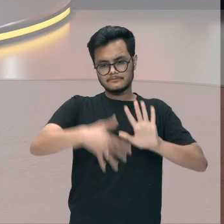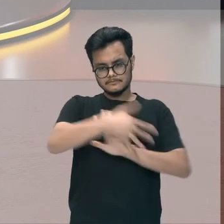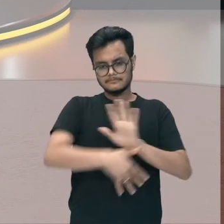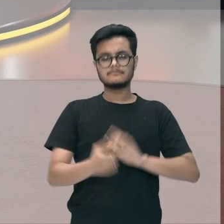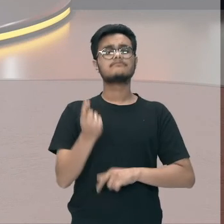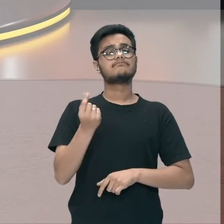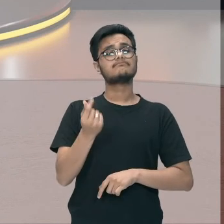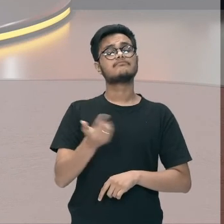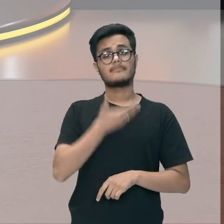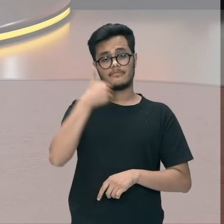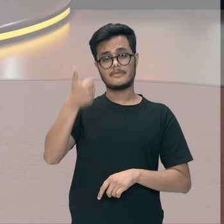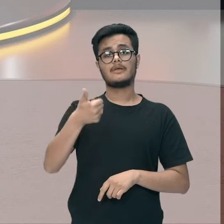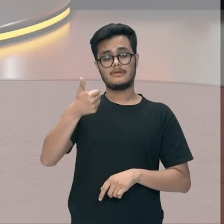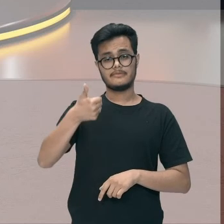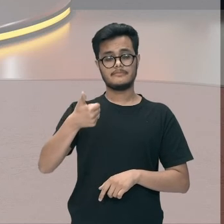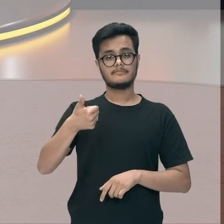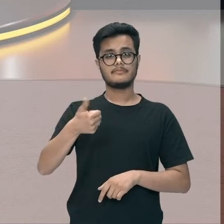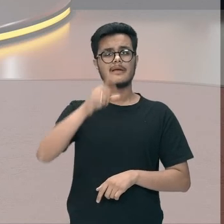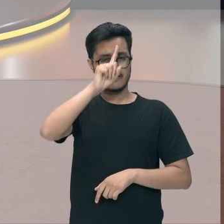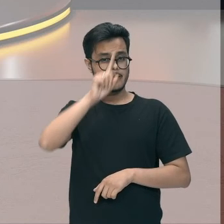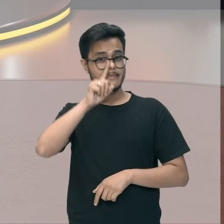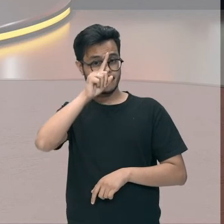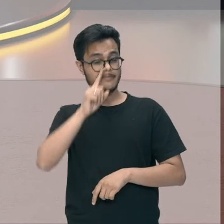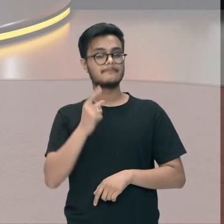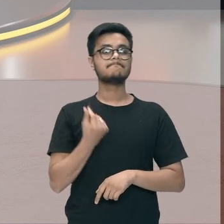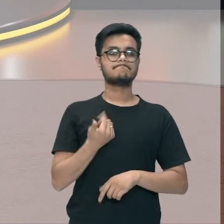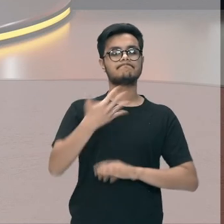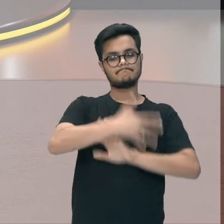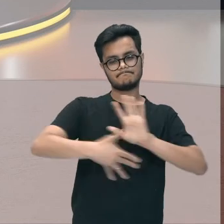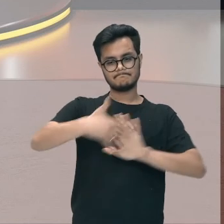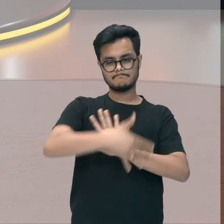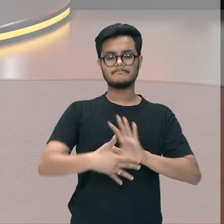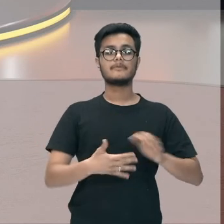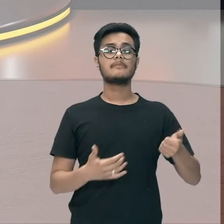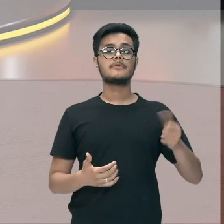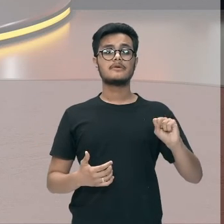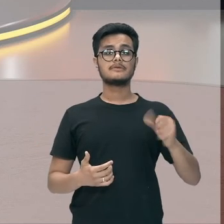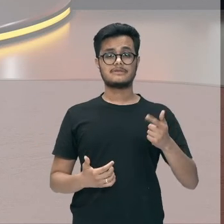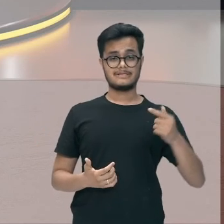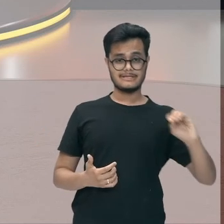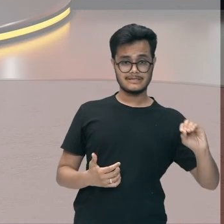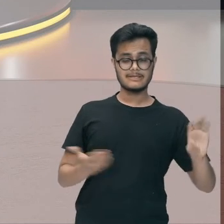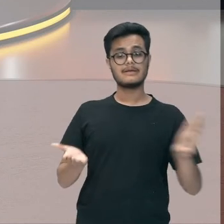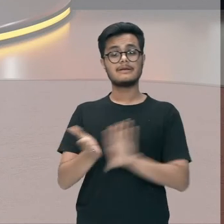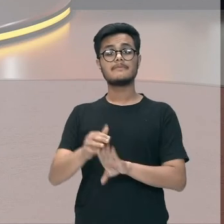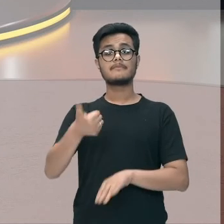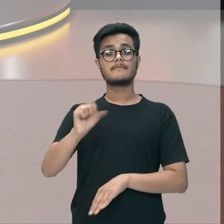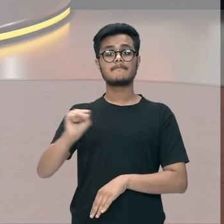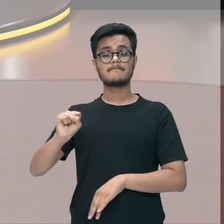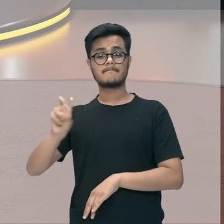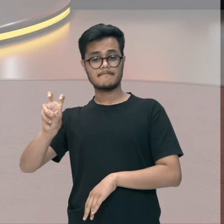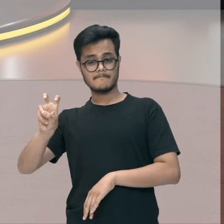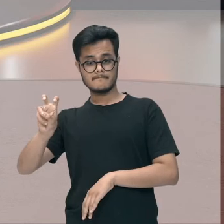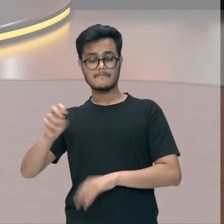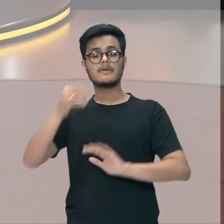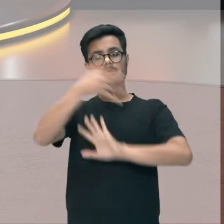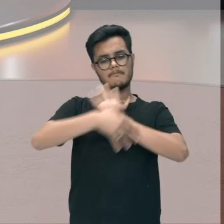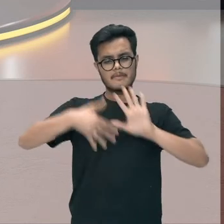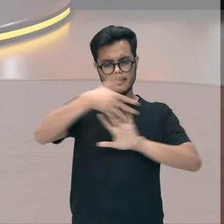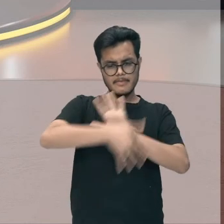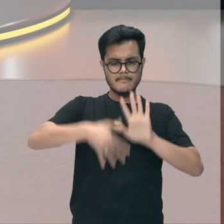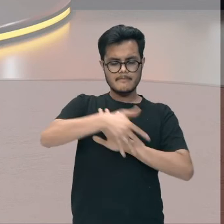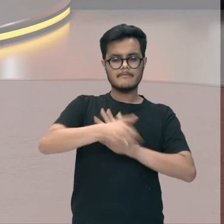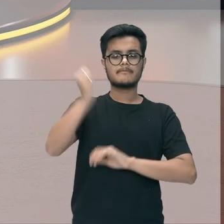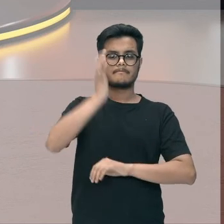mais eficiente desse processo é a ferrovia. Então, de 1870 a 1885, a rede ferroviária